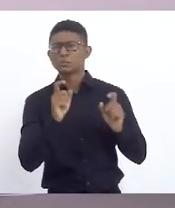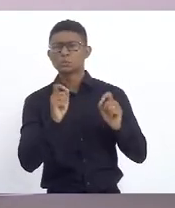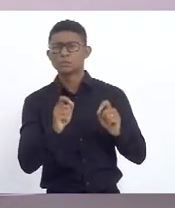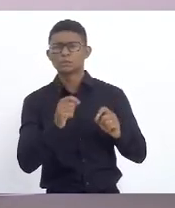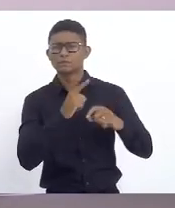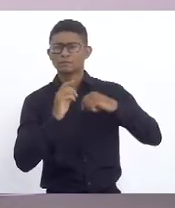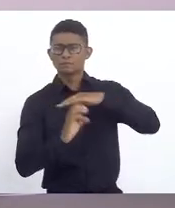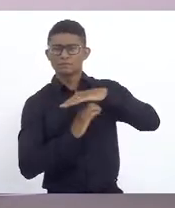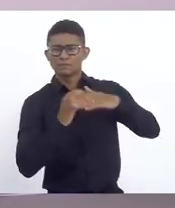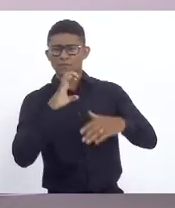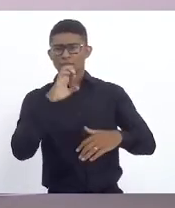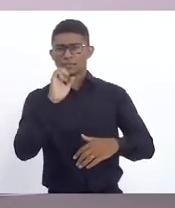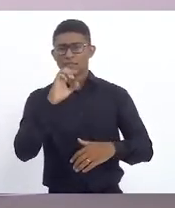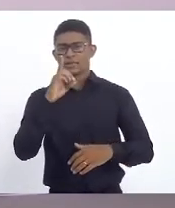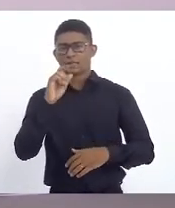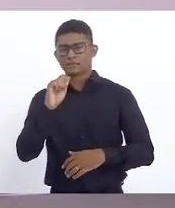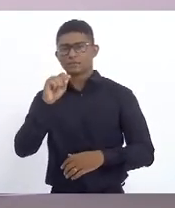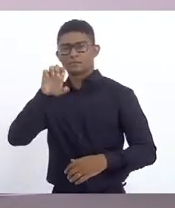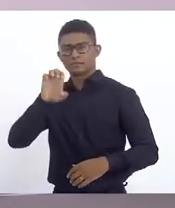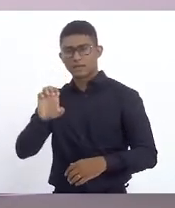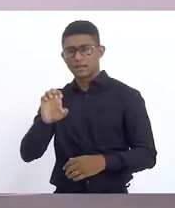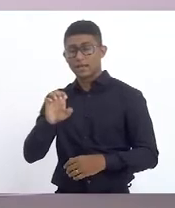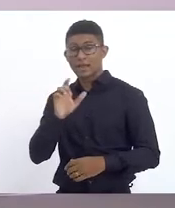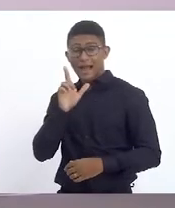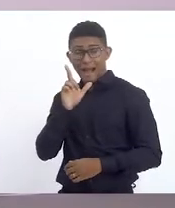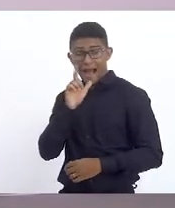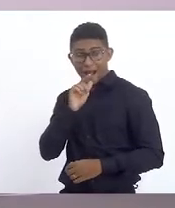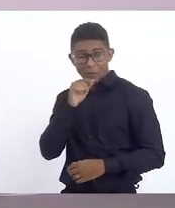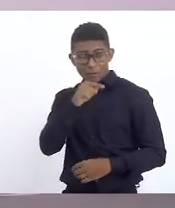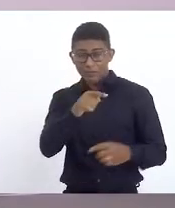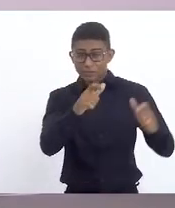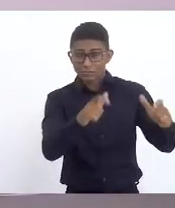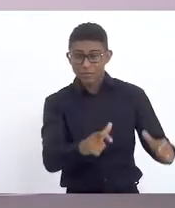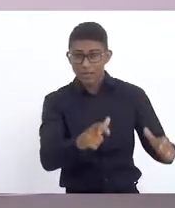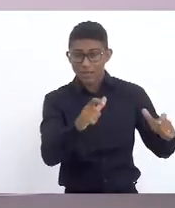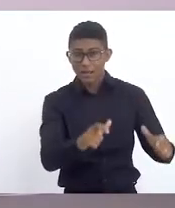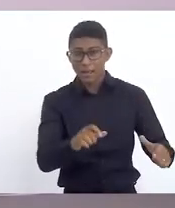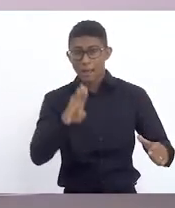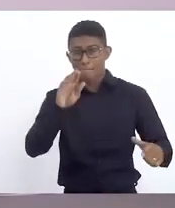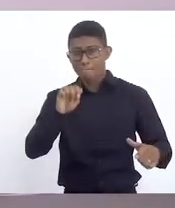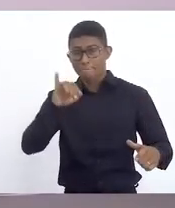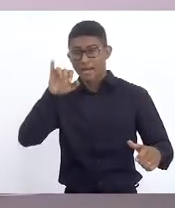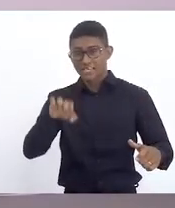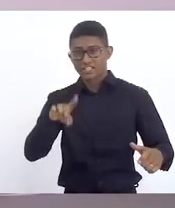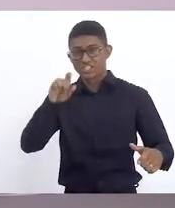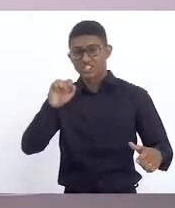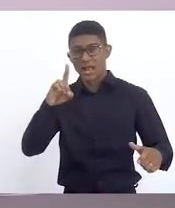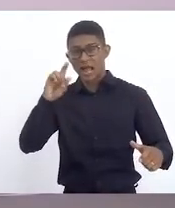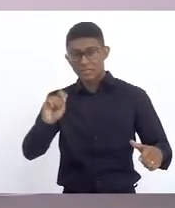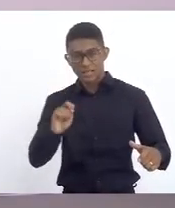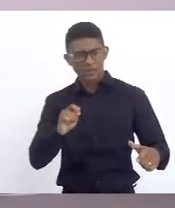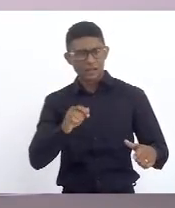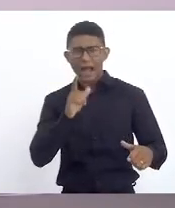implantar água na Baixada Fluminense. São mais de 3 anos.